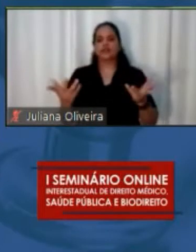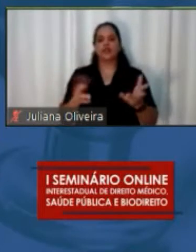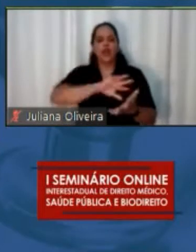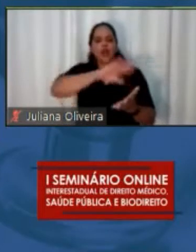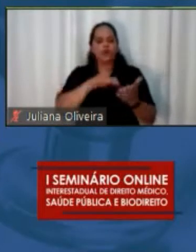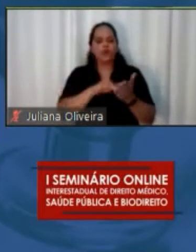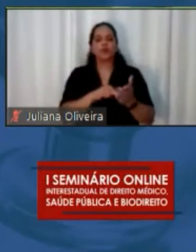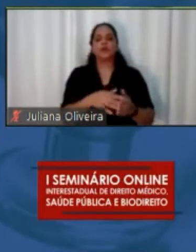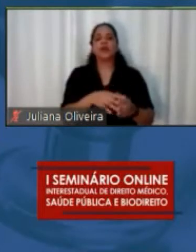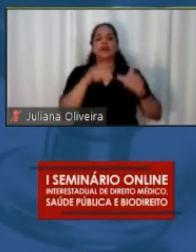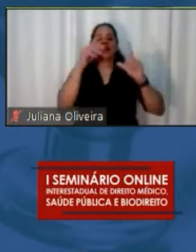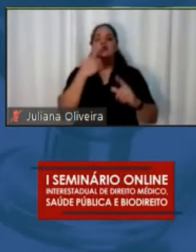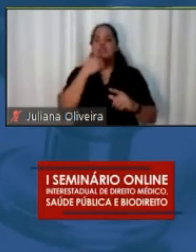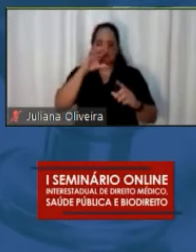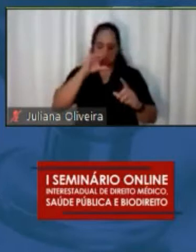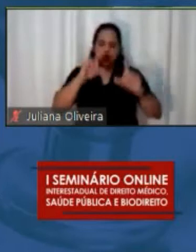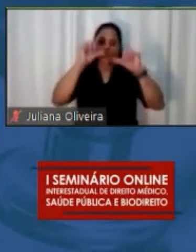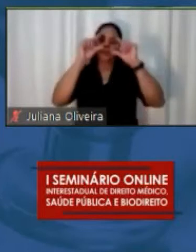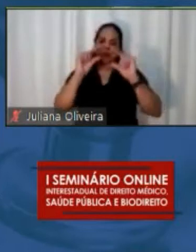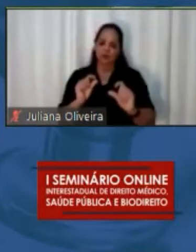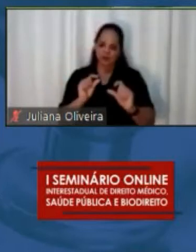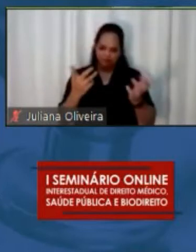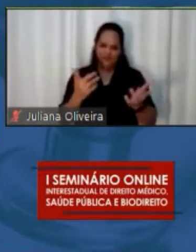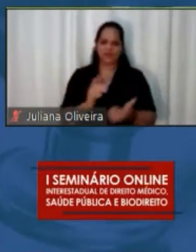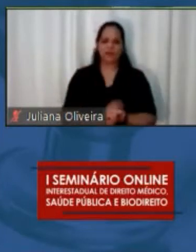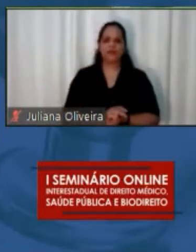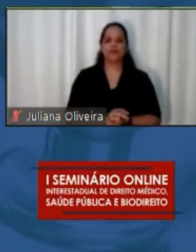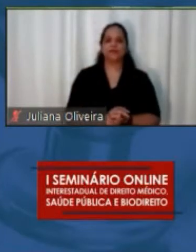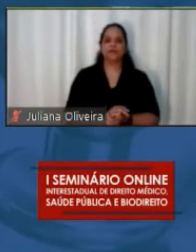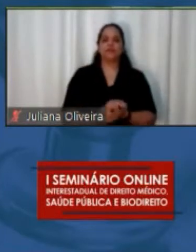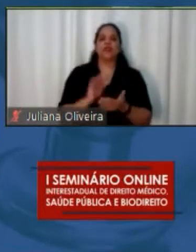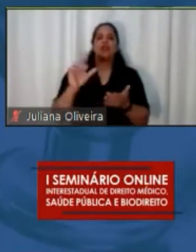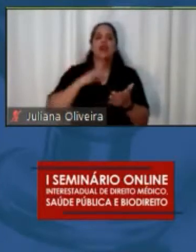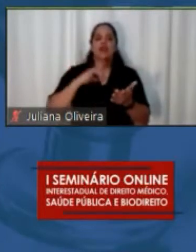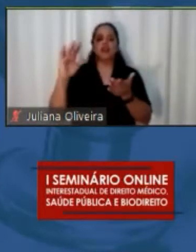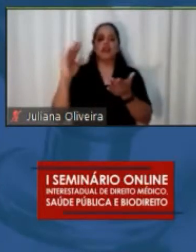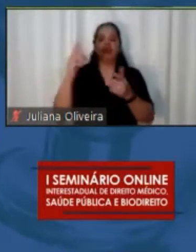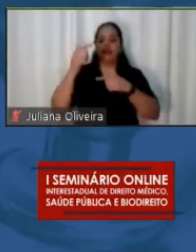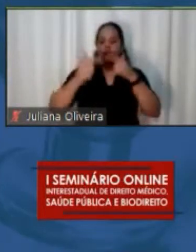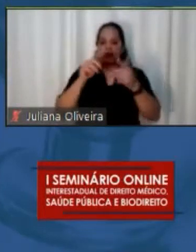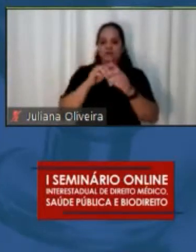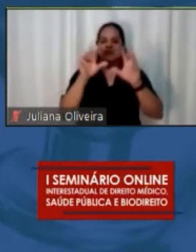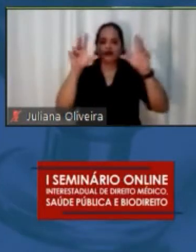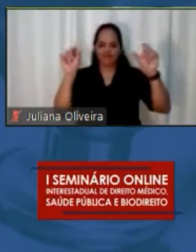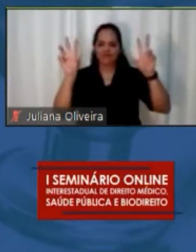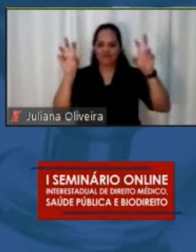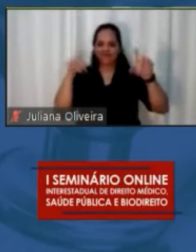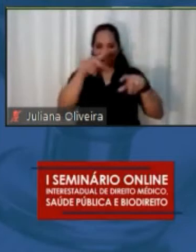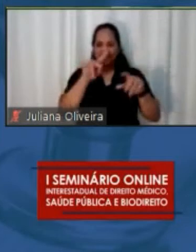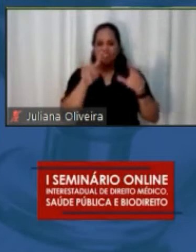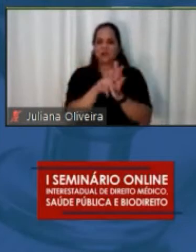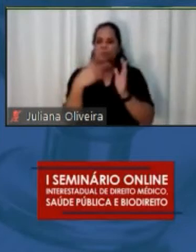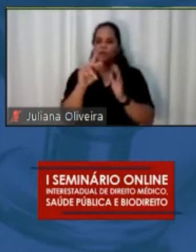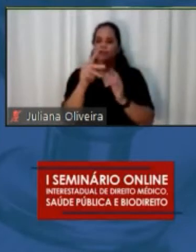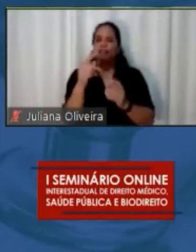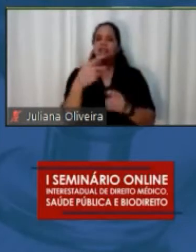de sangue. Esse trabalho publicado no Lancet de 2010, falando sobre tratamentos de